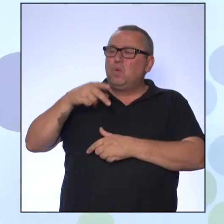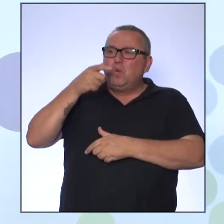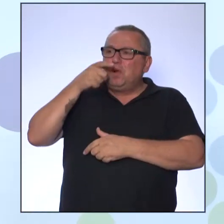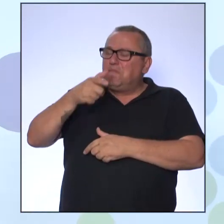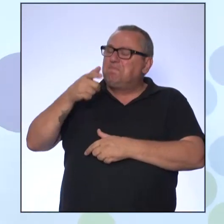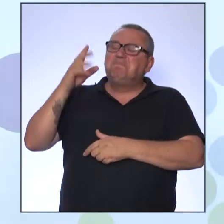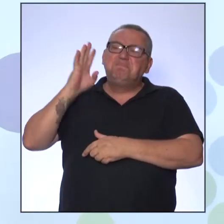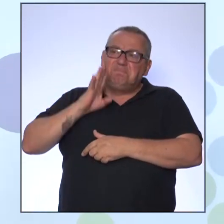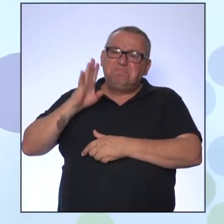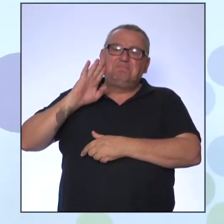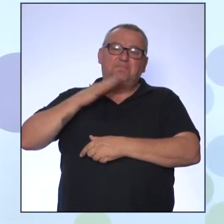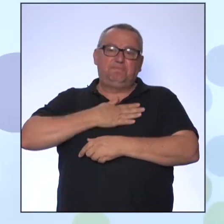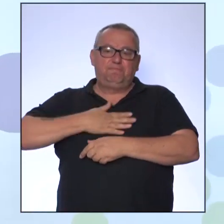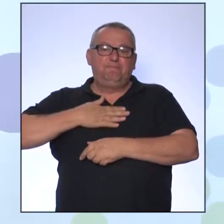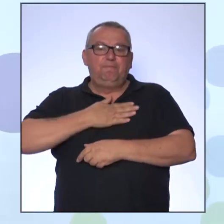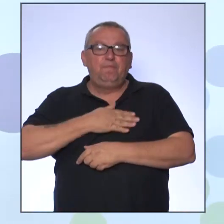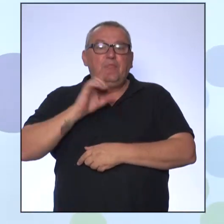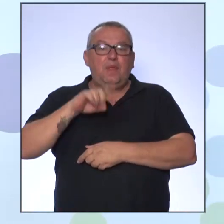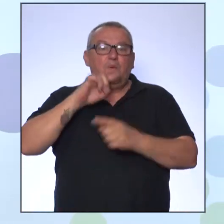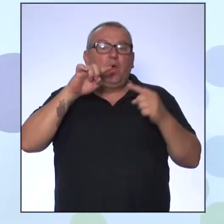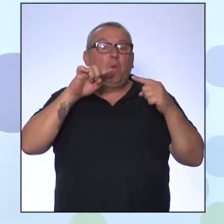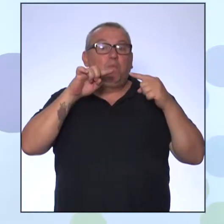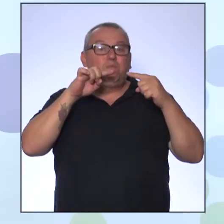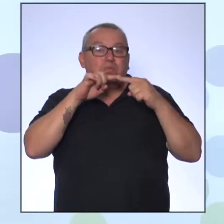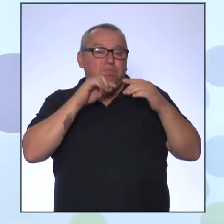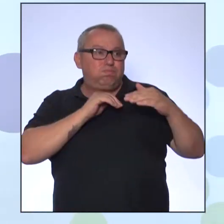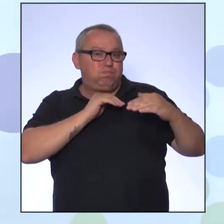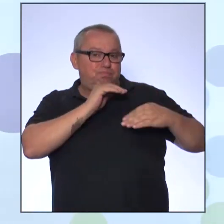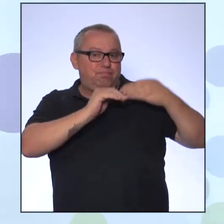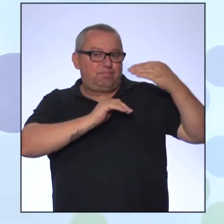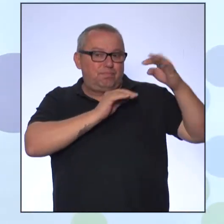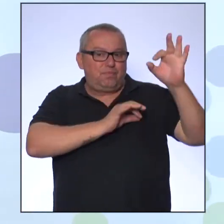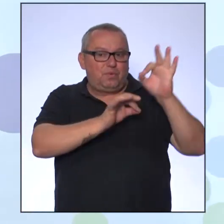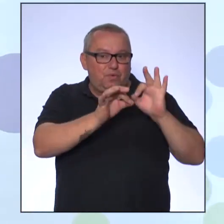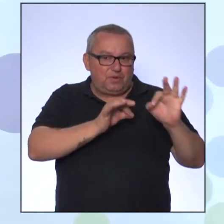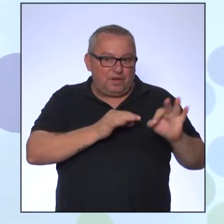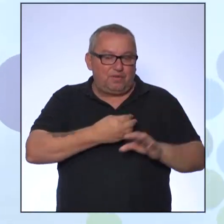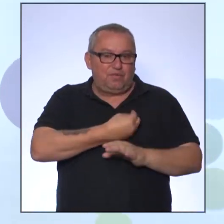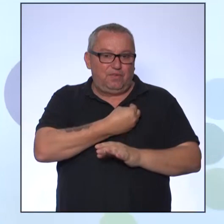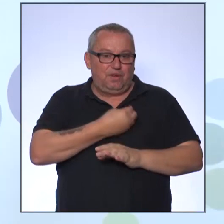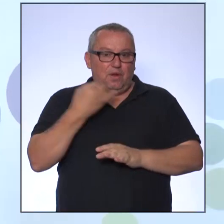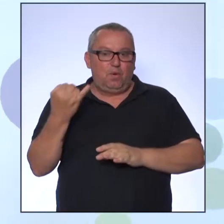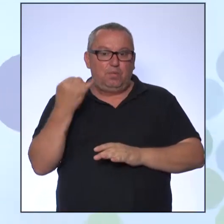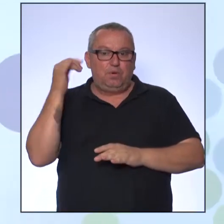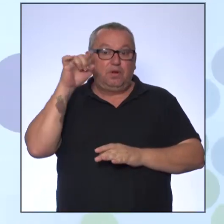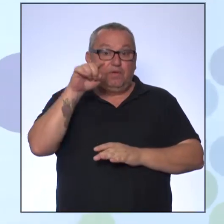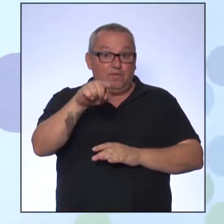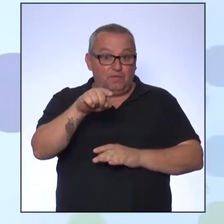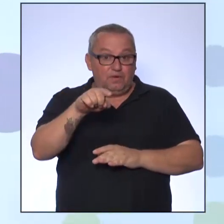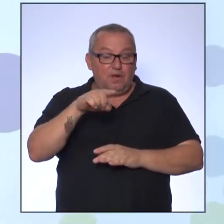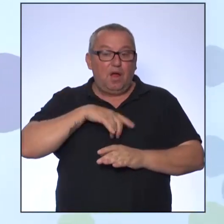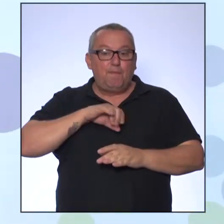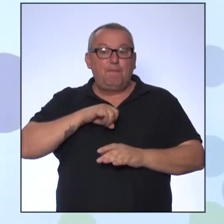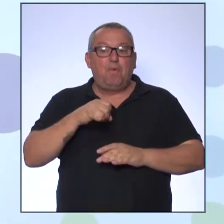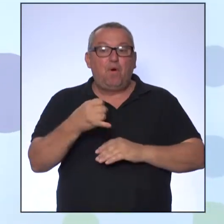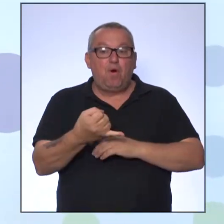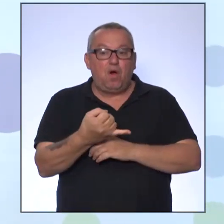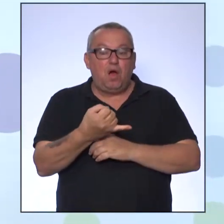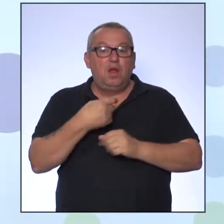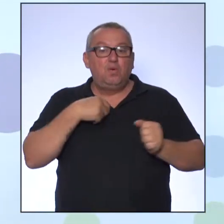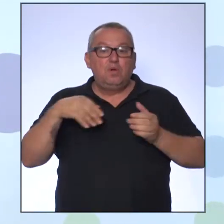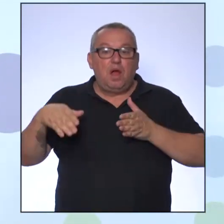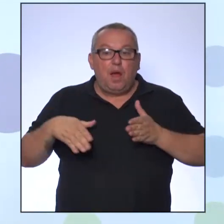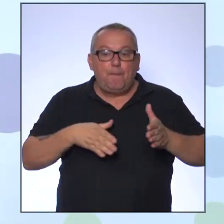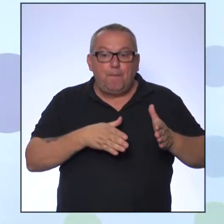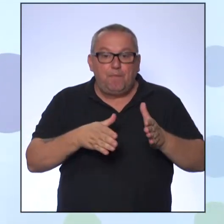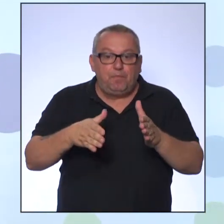de fazer. Então, esse é o ponto da construção do projeto de vida. O importante é você aproveitar a